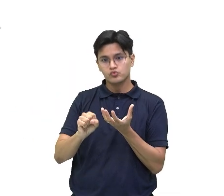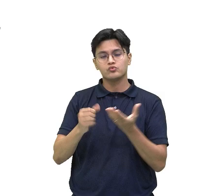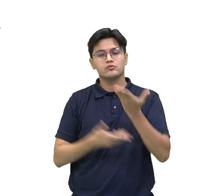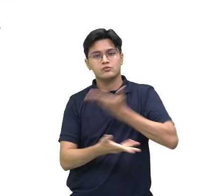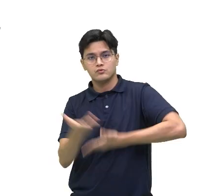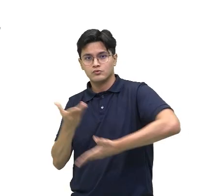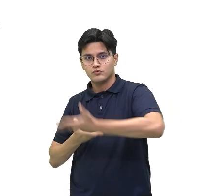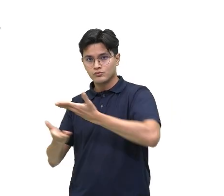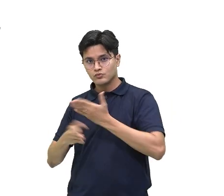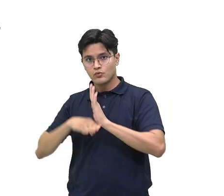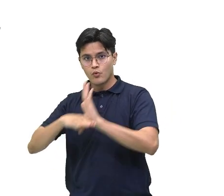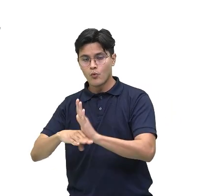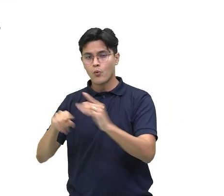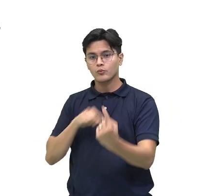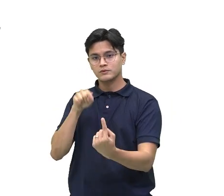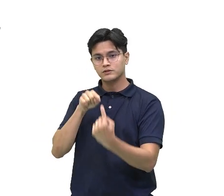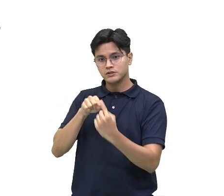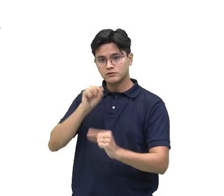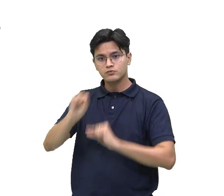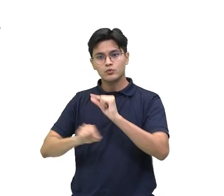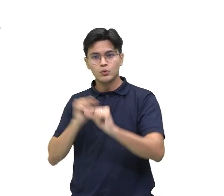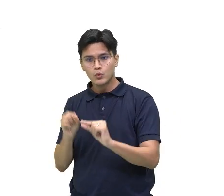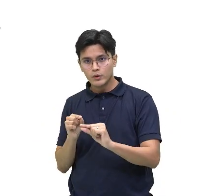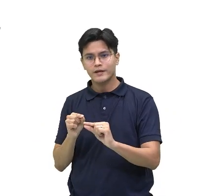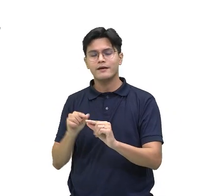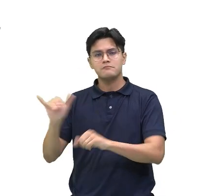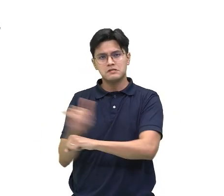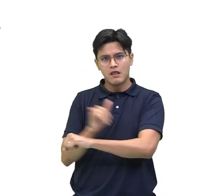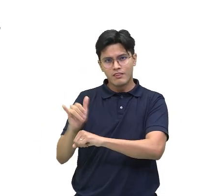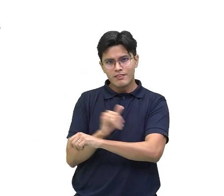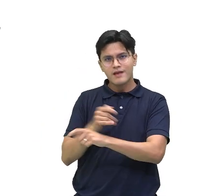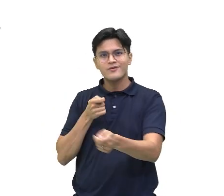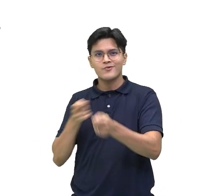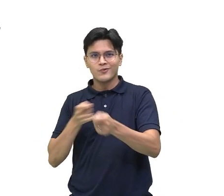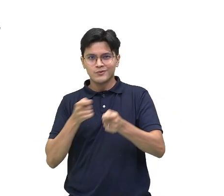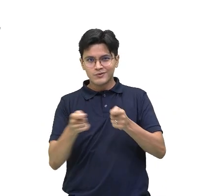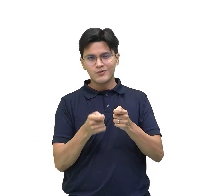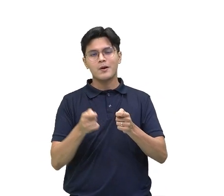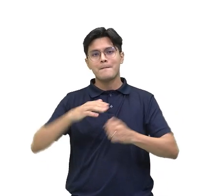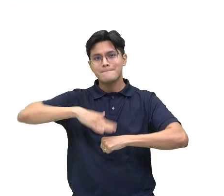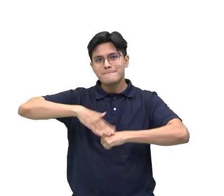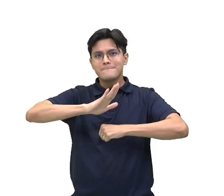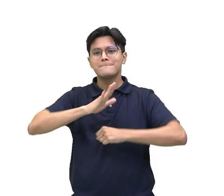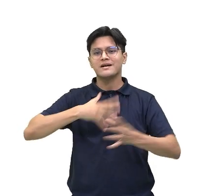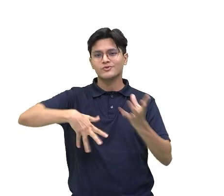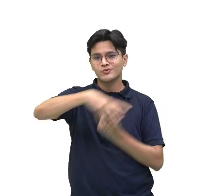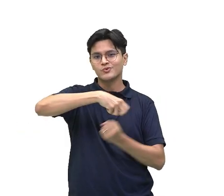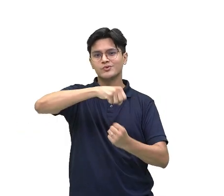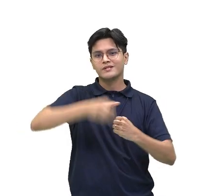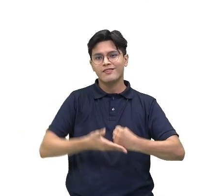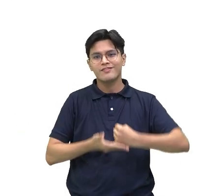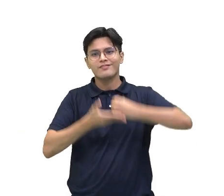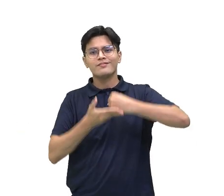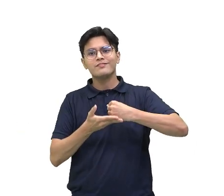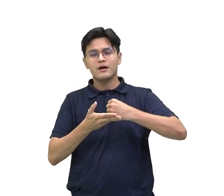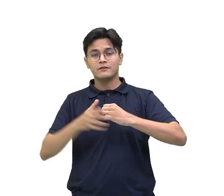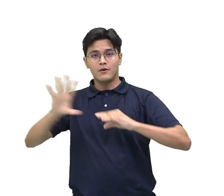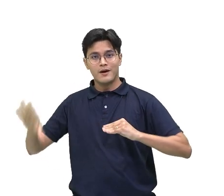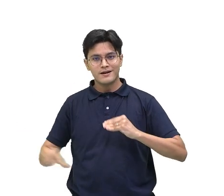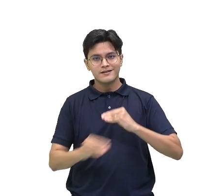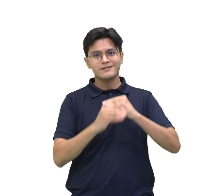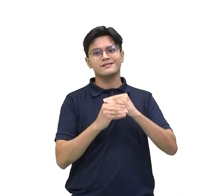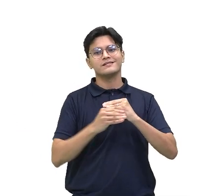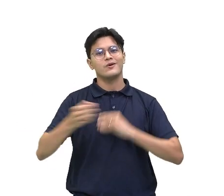e Sustentável. Então, nessa reunião, gente, o BRICS acabou expandindo aí suas fileiras com a adesão